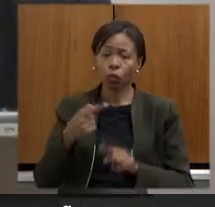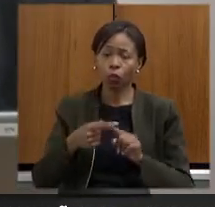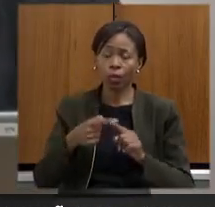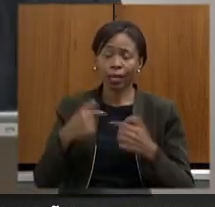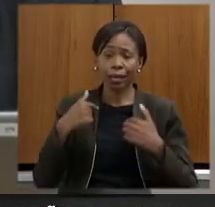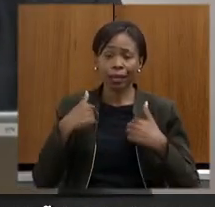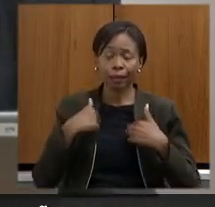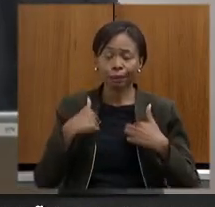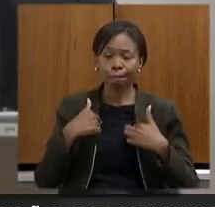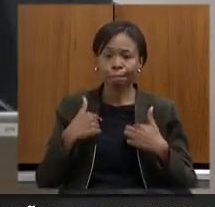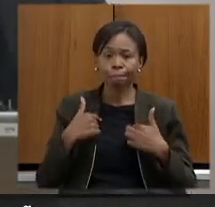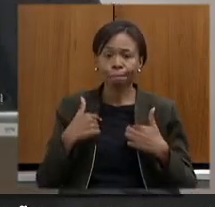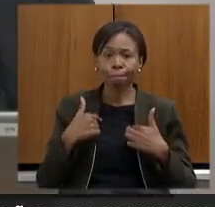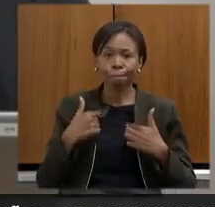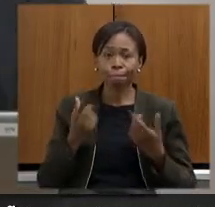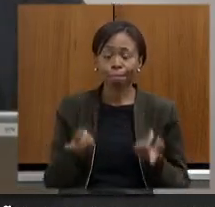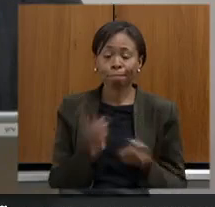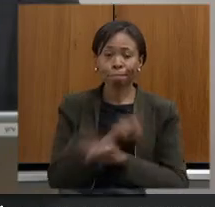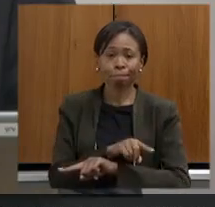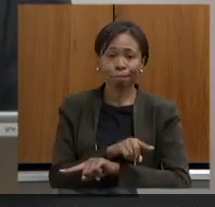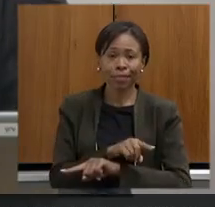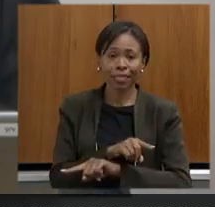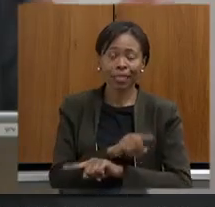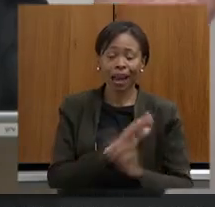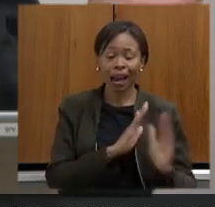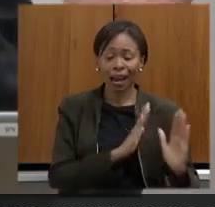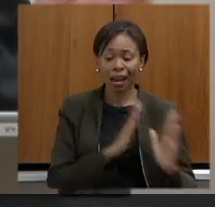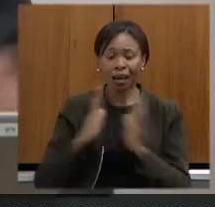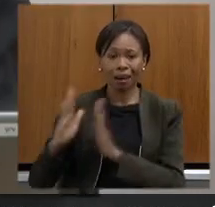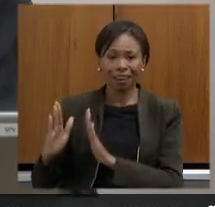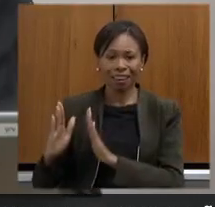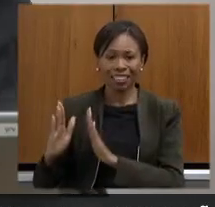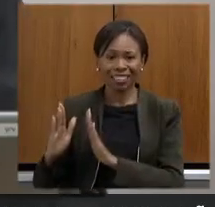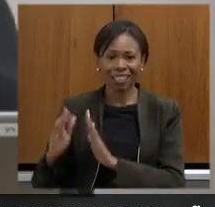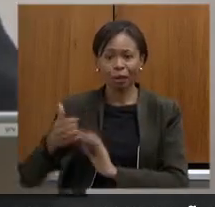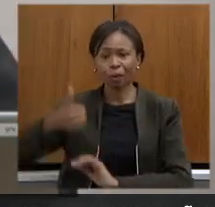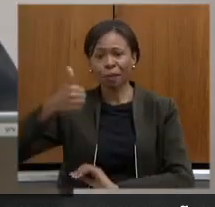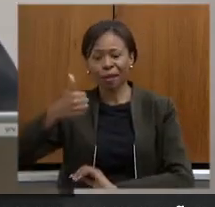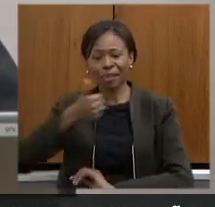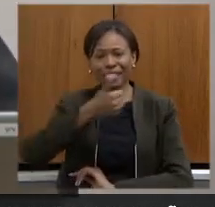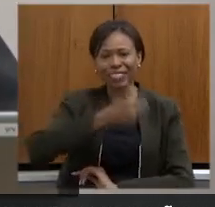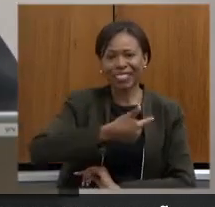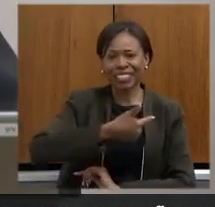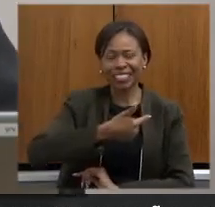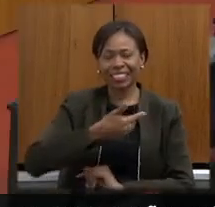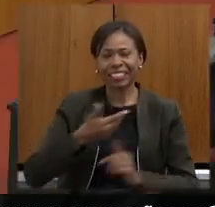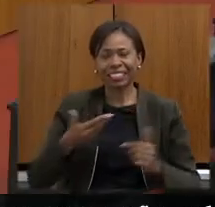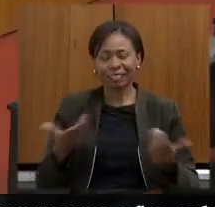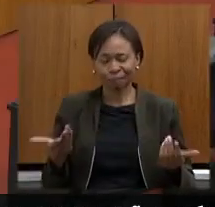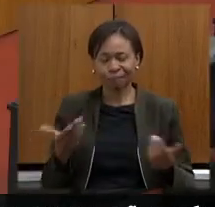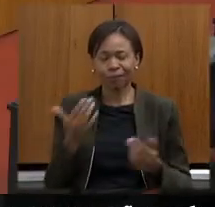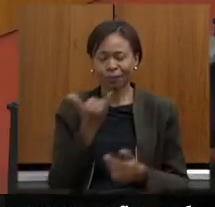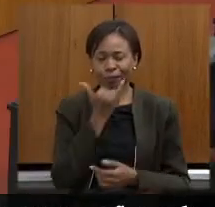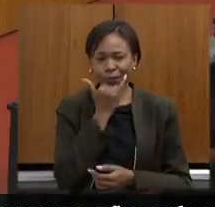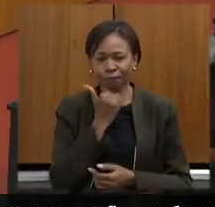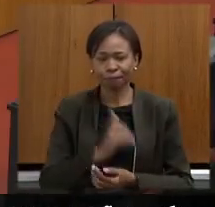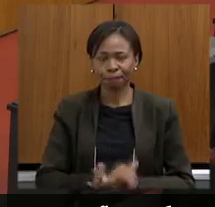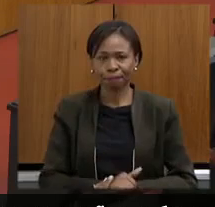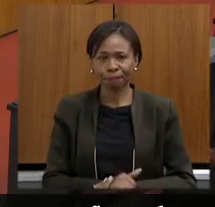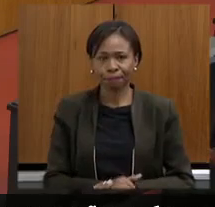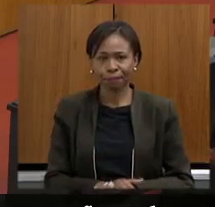aqui inverti a ordem de inscrição a quem passo a palavra nesse momento